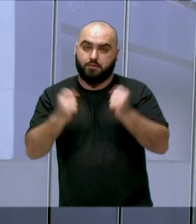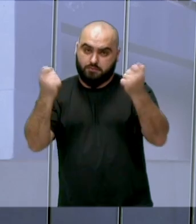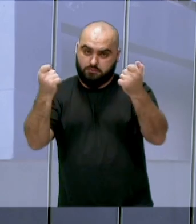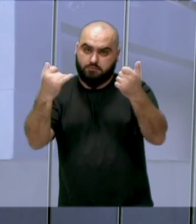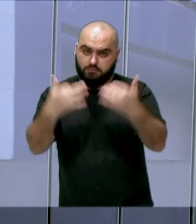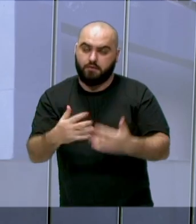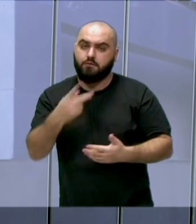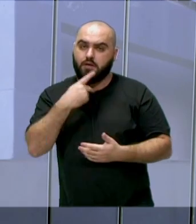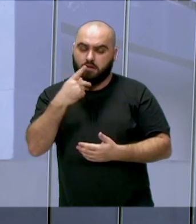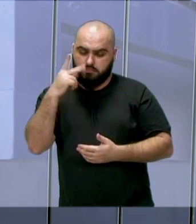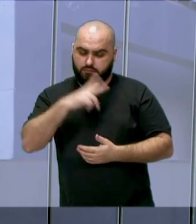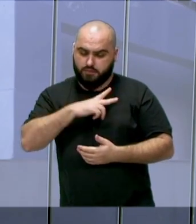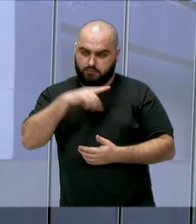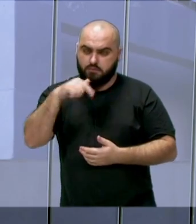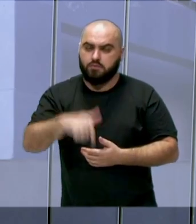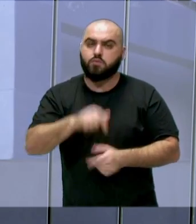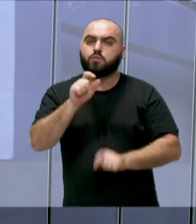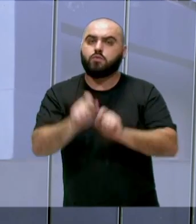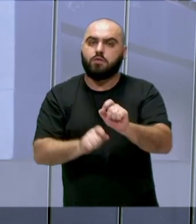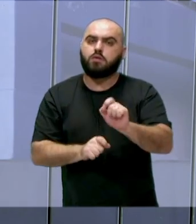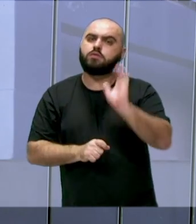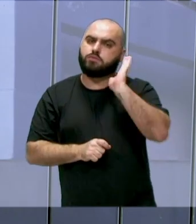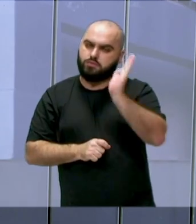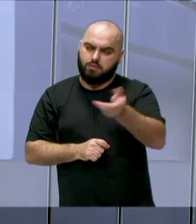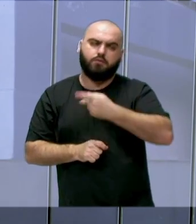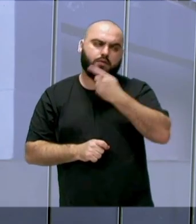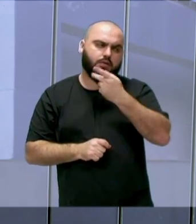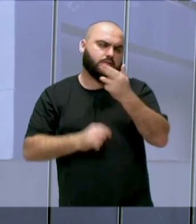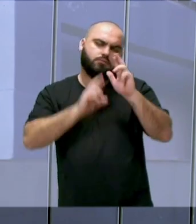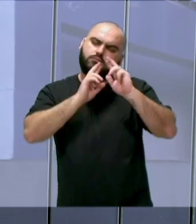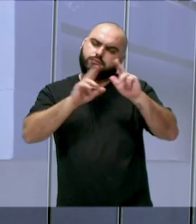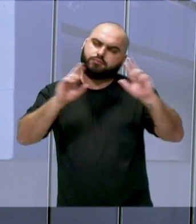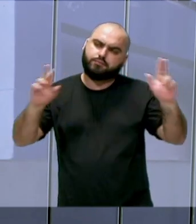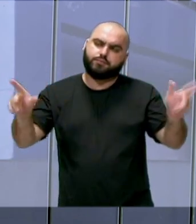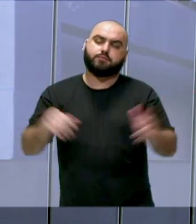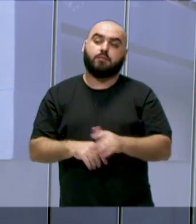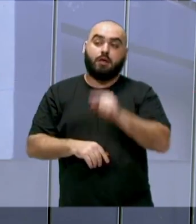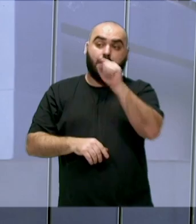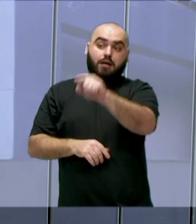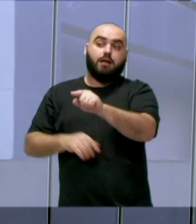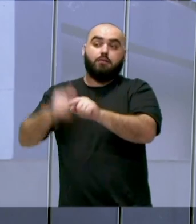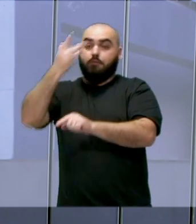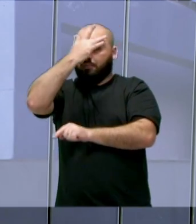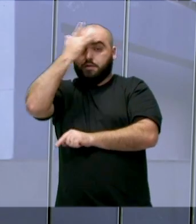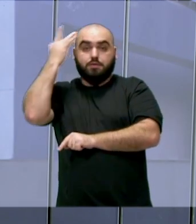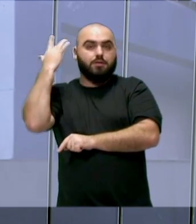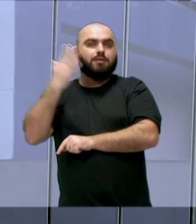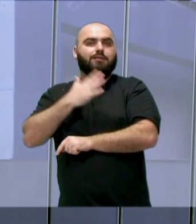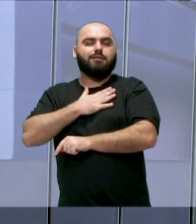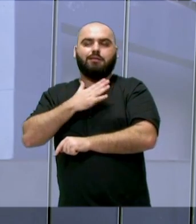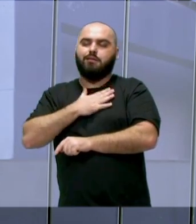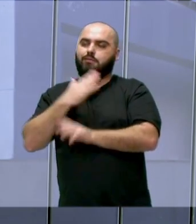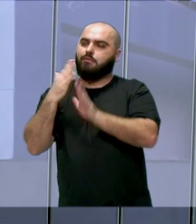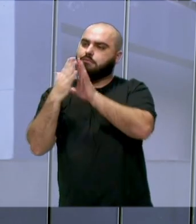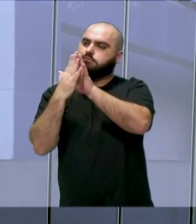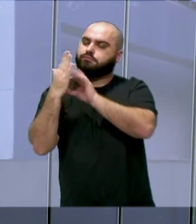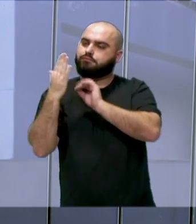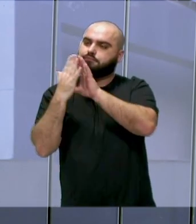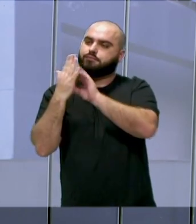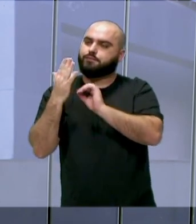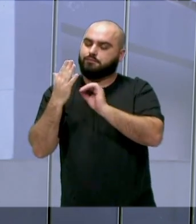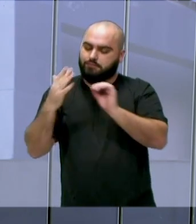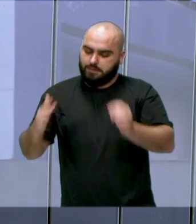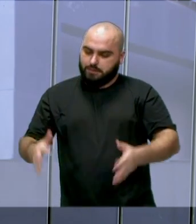do programa Fala Vereador, como eu já confidenciei para muitas pessoas, ele foi uma pessoa que me inspirou a fazer a educação